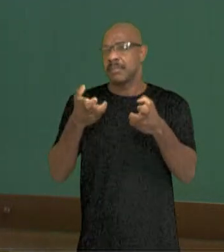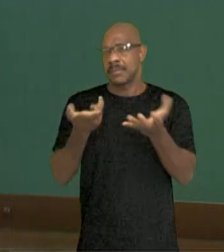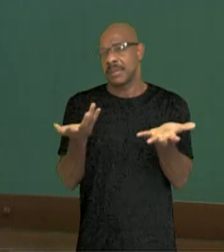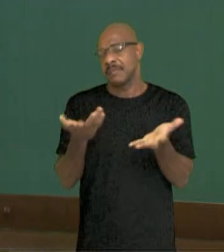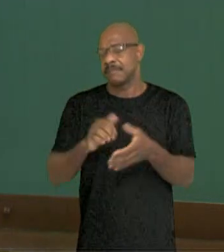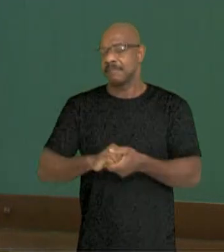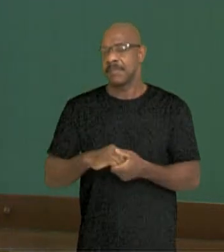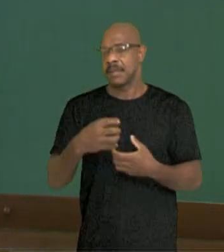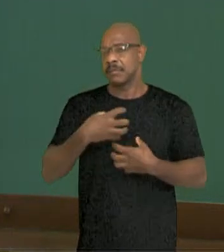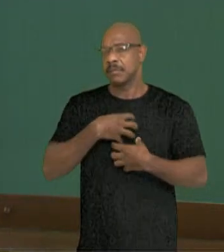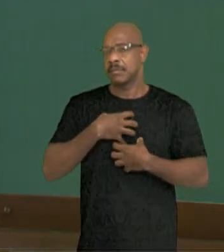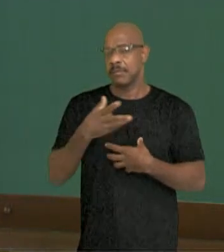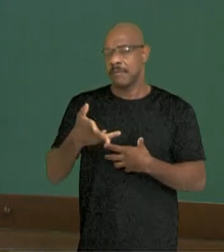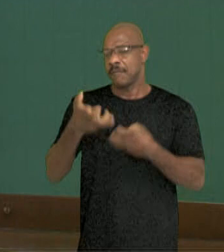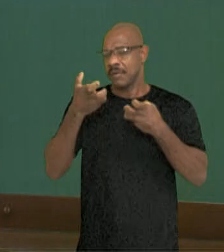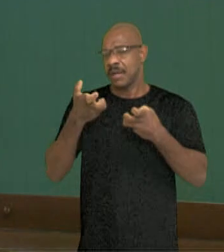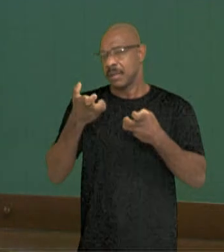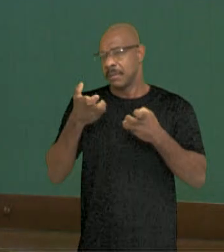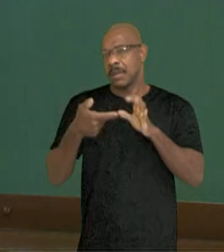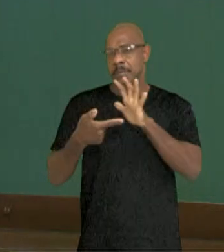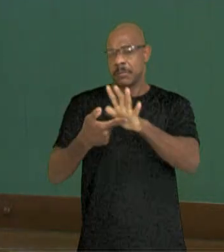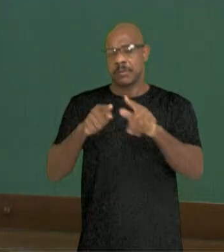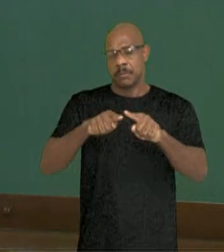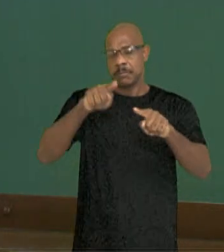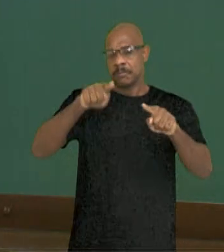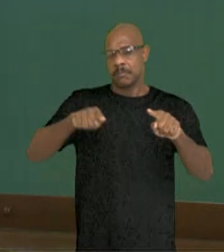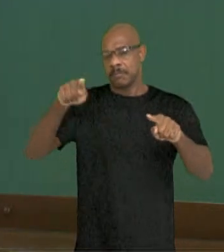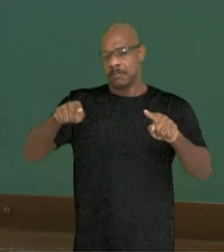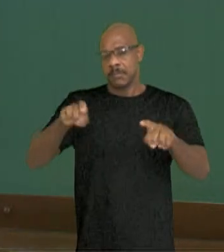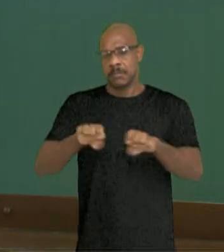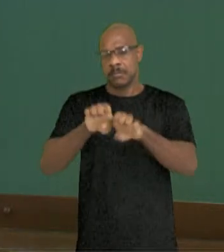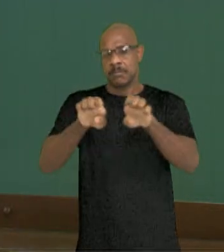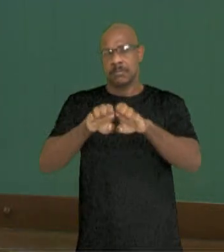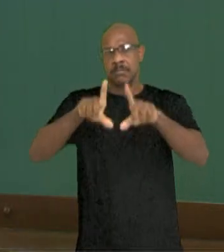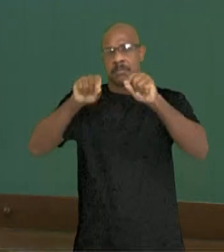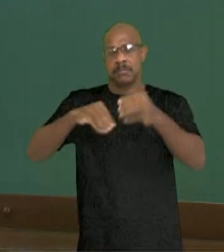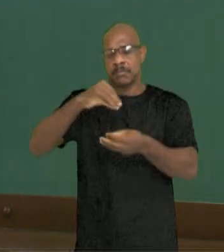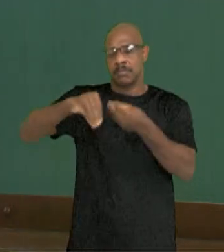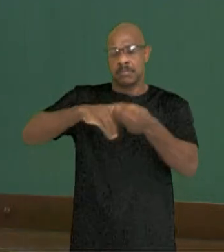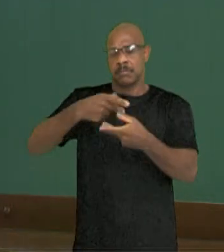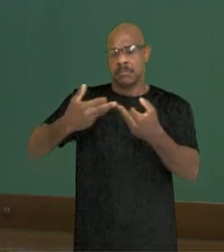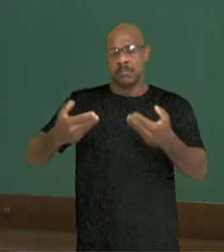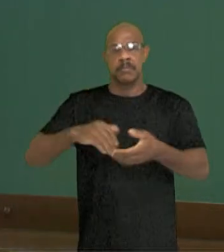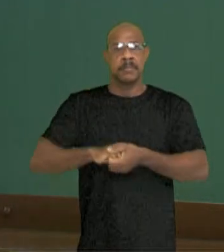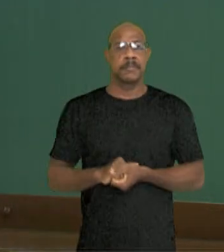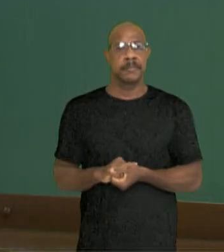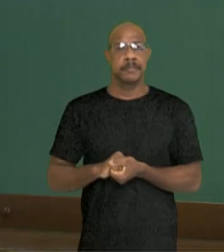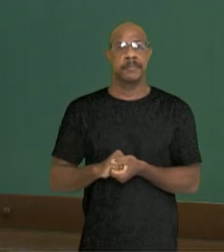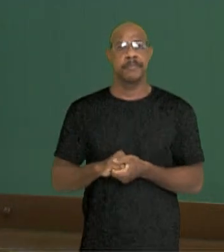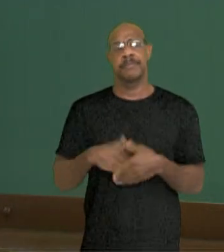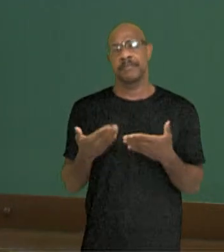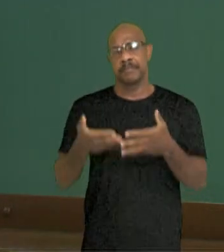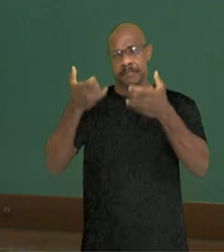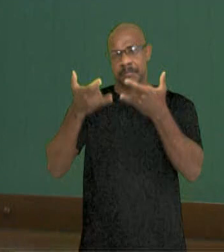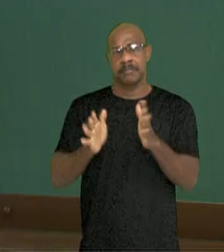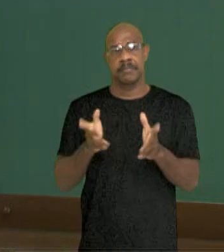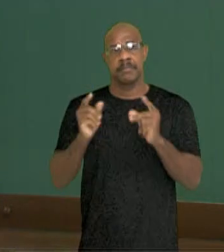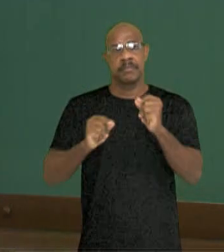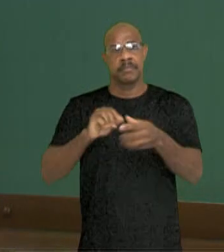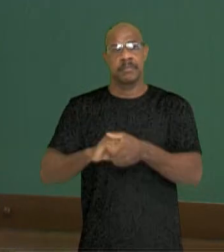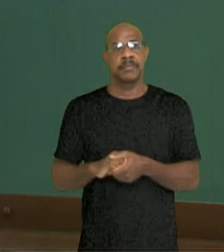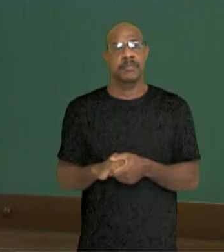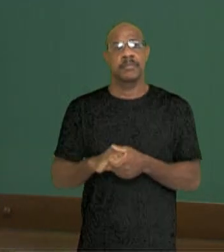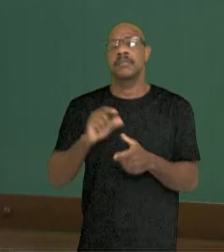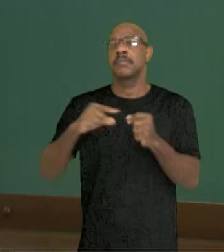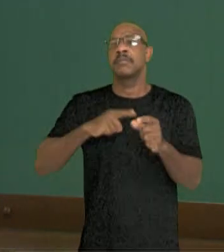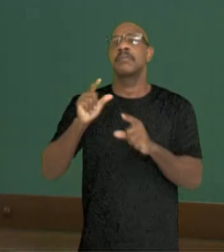maneira mais fácil de ser representada essas substâncias químicas. Muito bem, então, como eu vos disse, nós temos aqui,